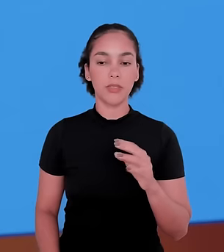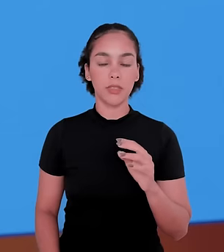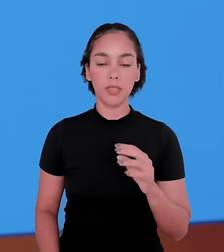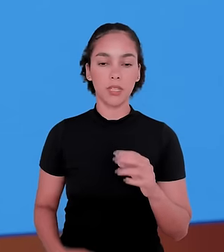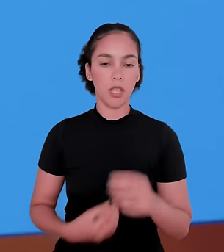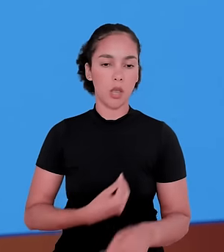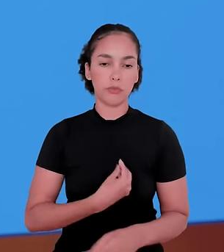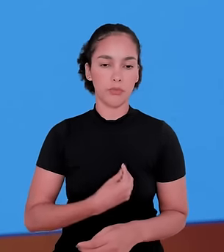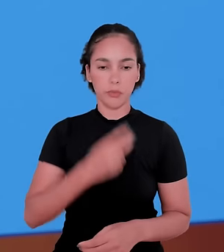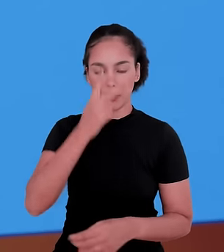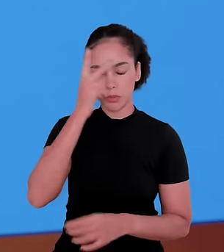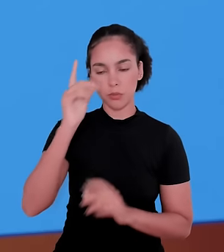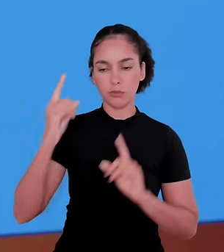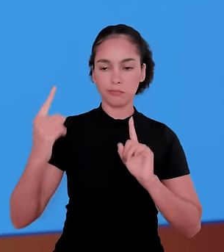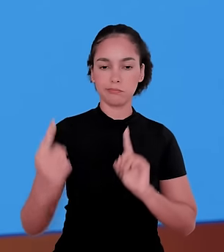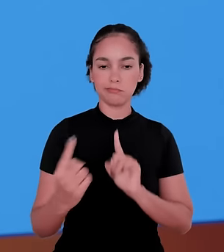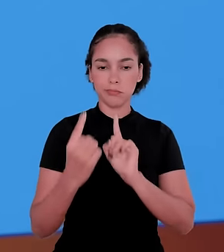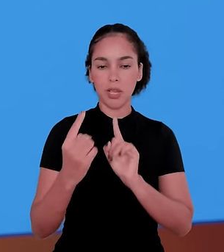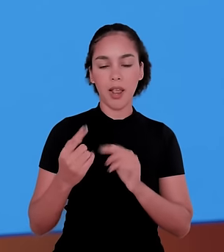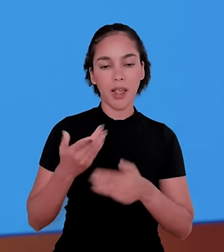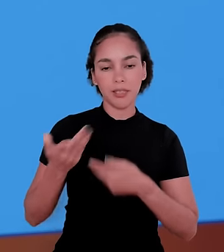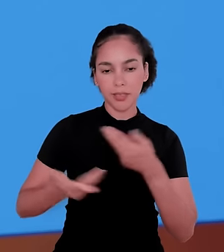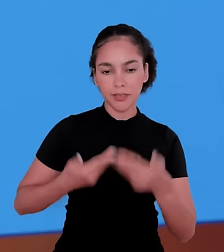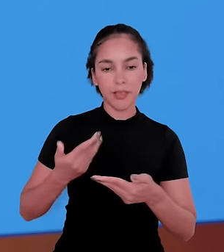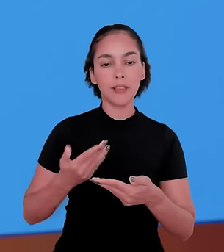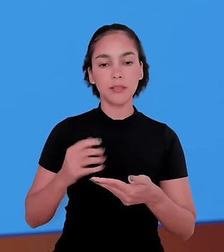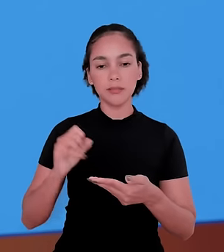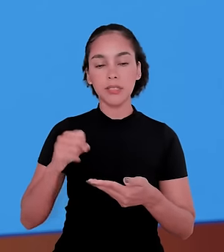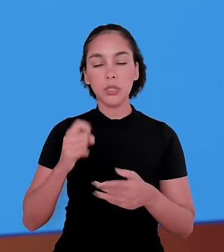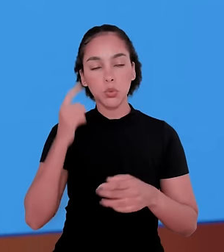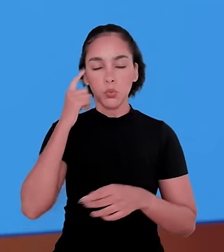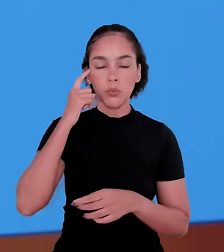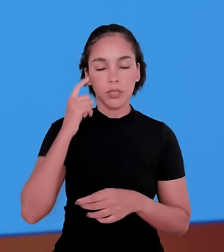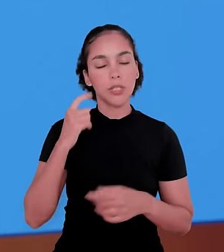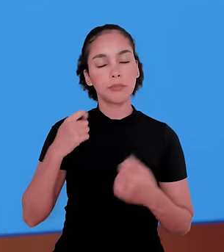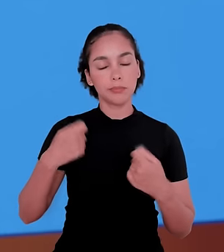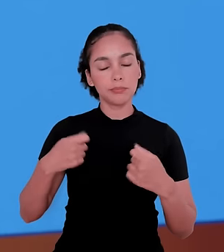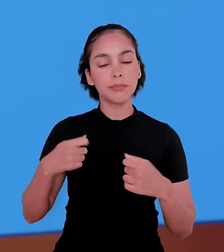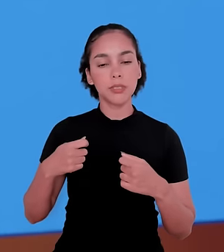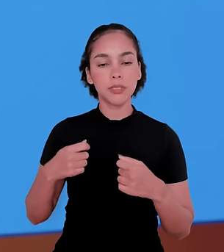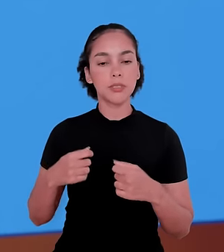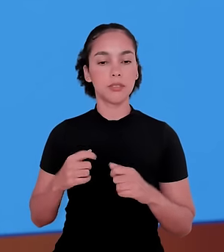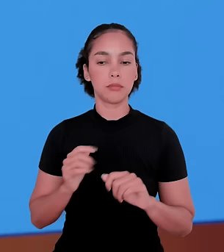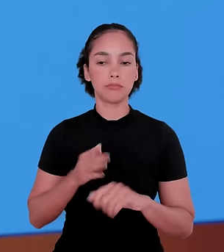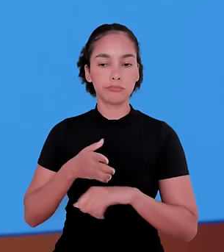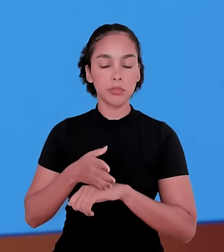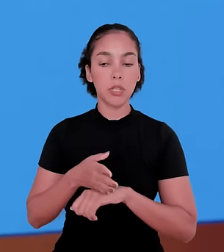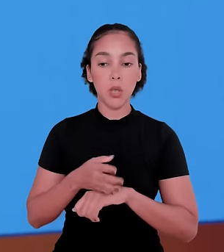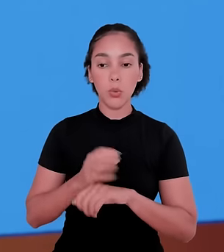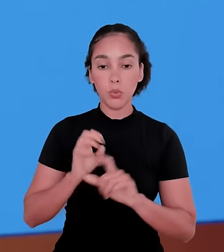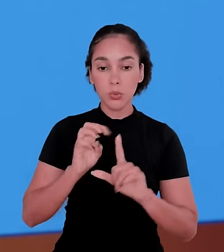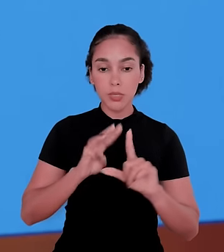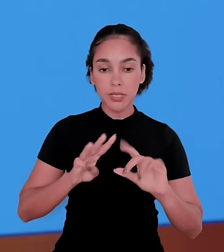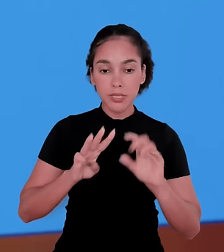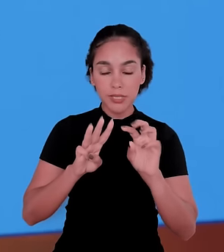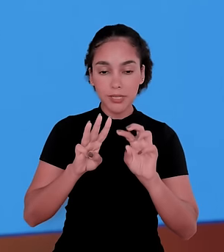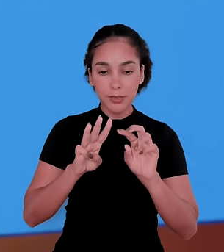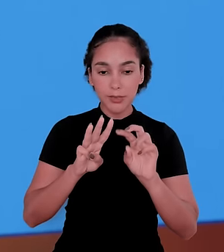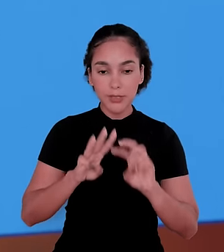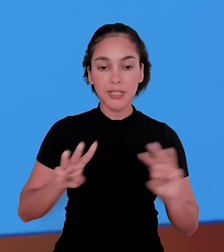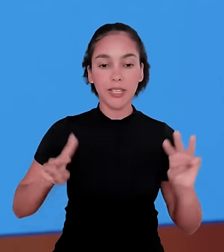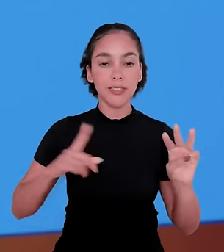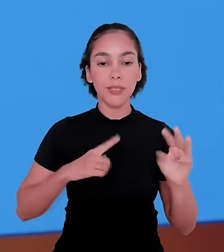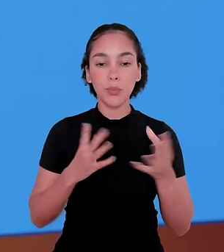ao vivo né com alguém que vai te atender e vaiou tirar dúvidas se você tiver necessidade e o site do INPI Ele tem muita informação ele tem